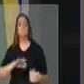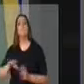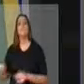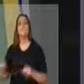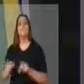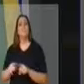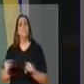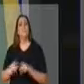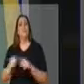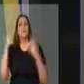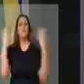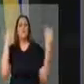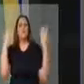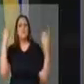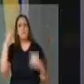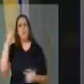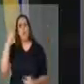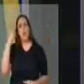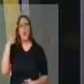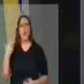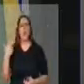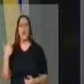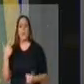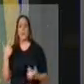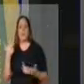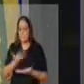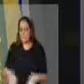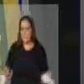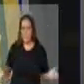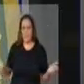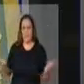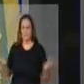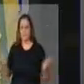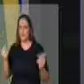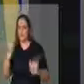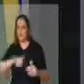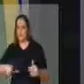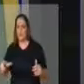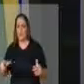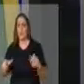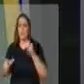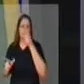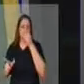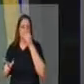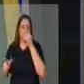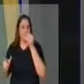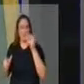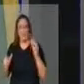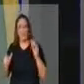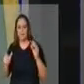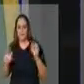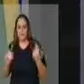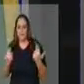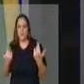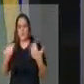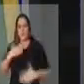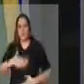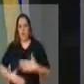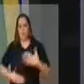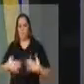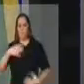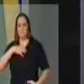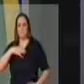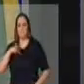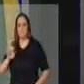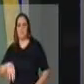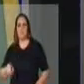psicológicas, o paciente não vai ter uma alteração total da imagem corporal. A sua atividade profissional muitas vezes não é